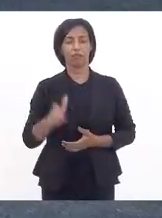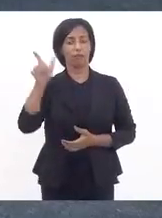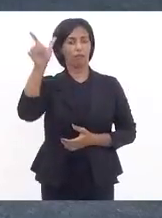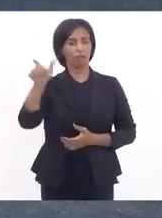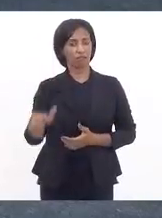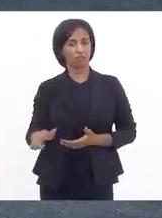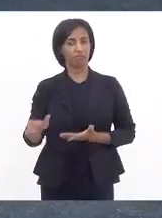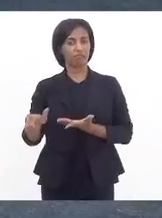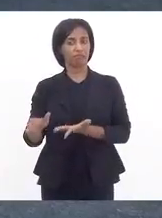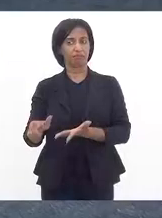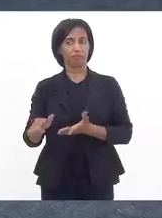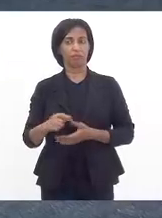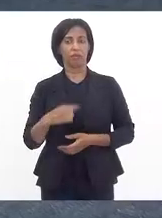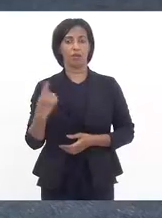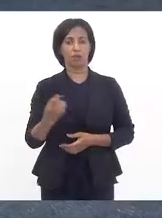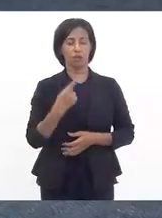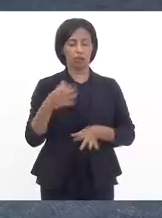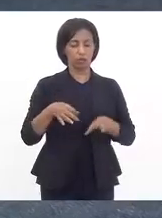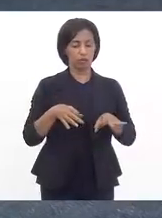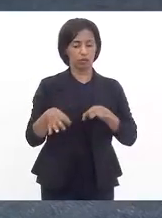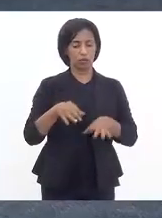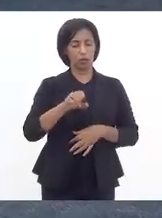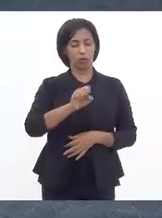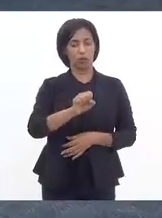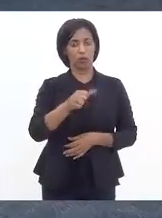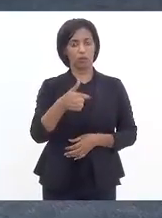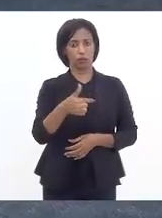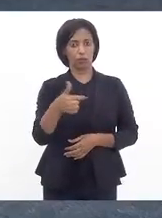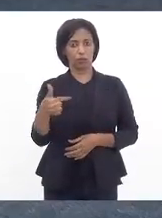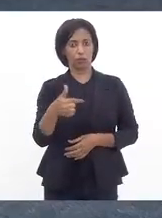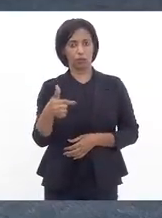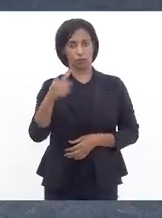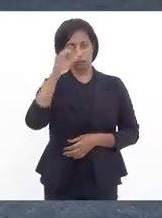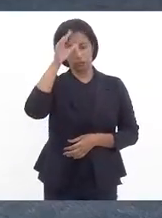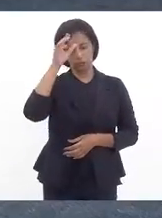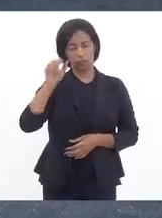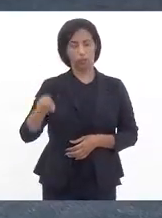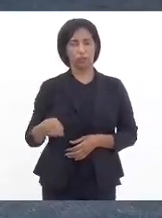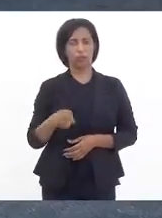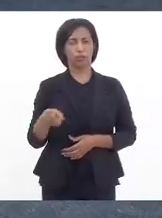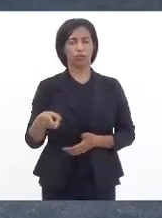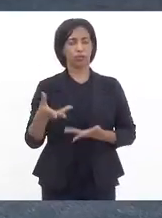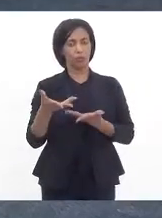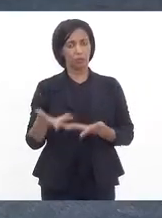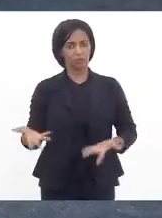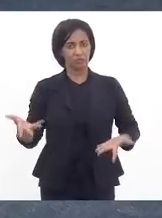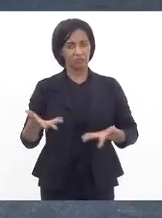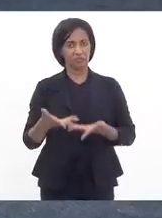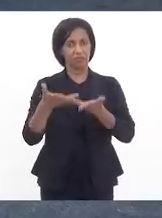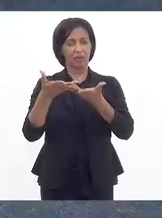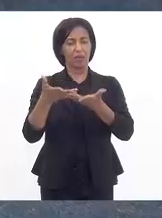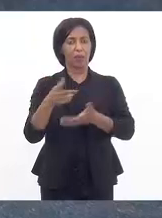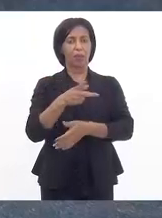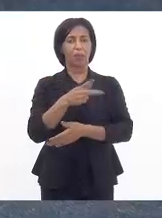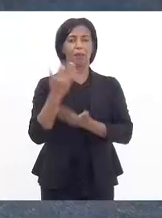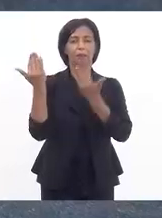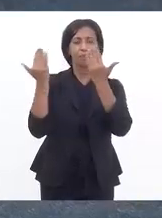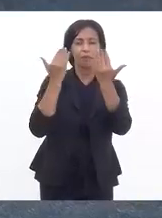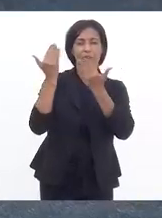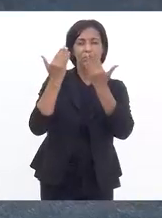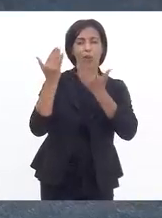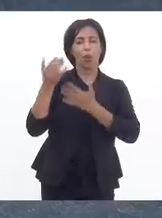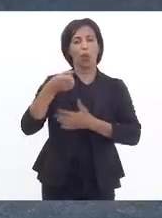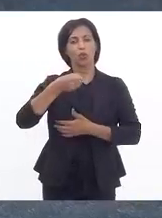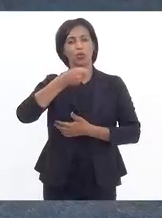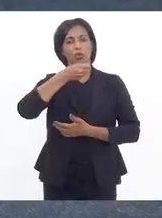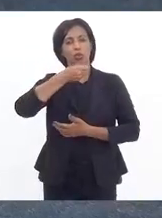pessoa né o nosso projeto 822 do que tá da Tia Jô homenageia um psicólogo Um